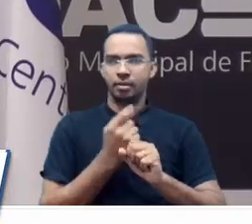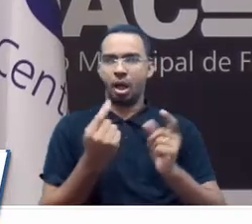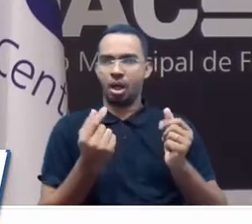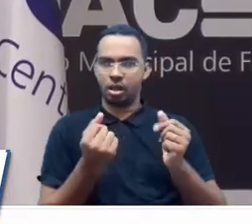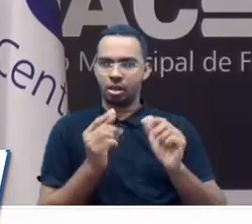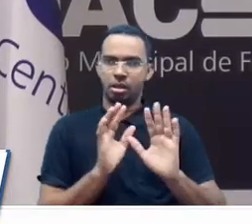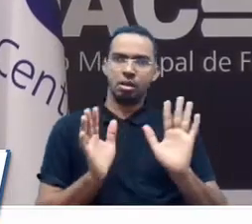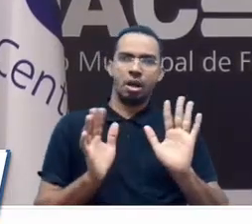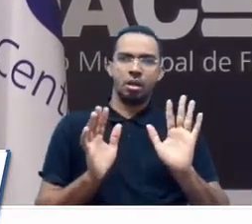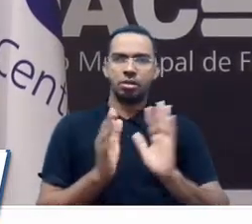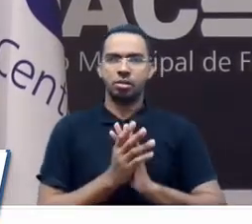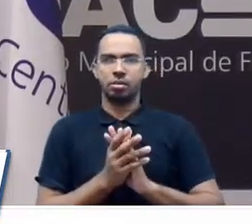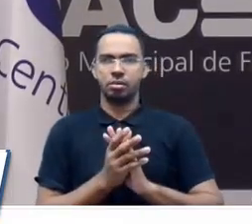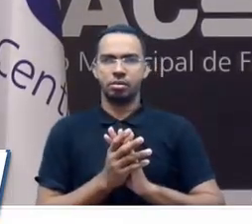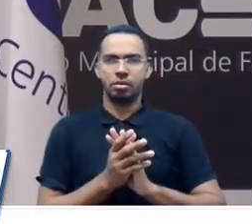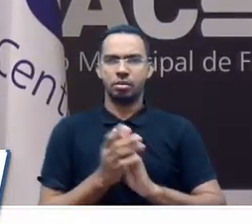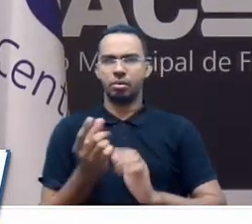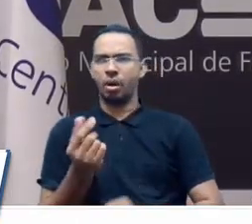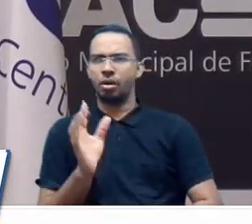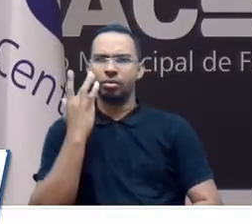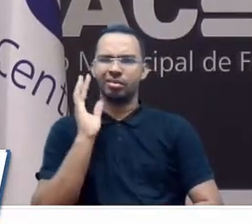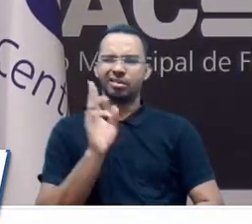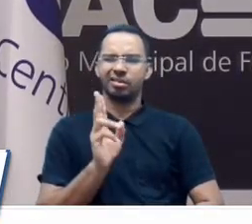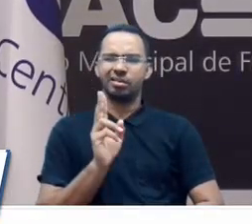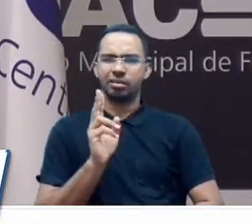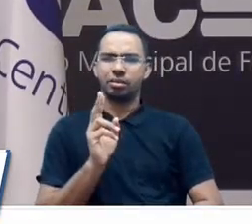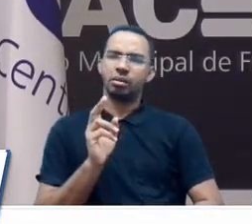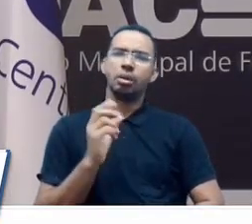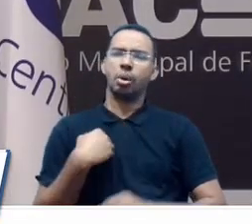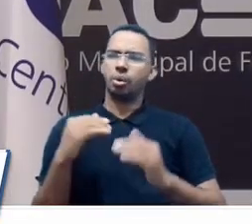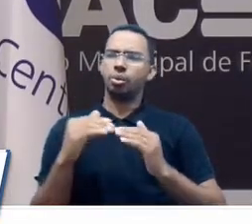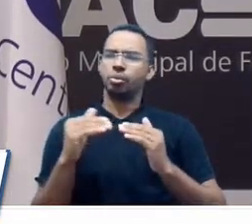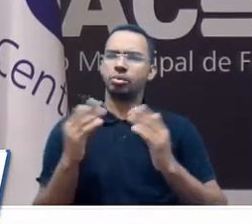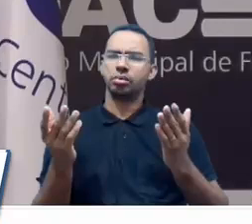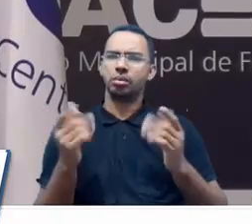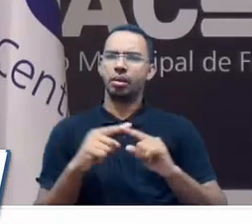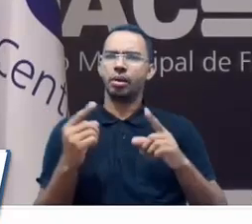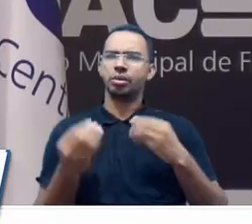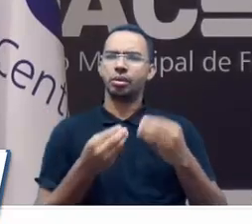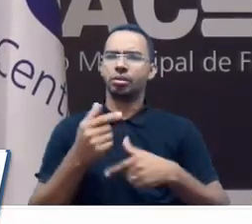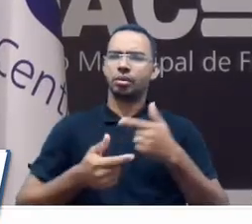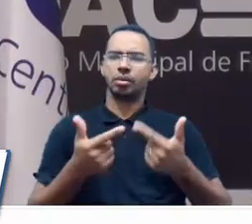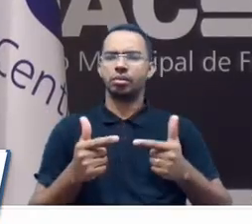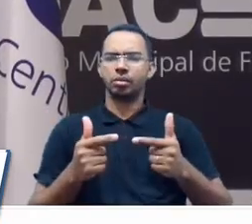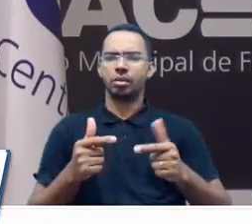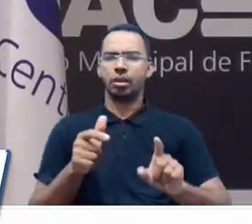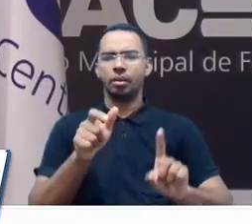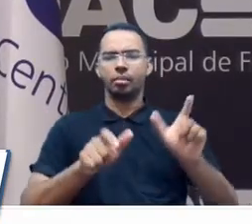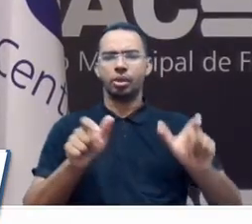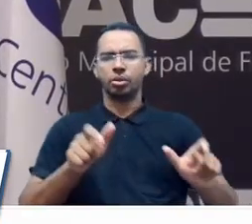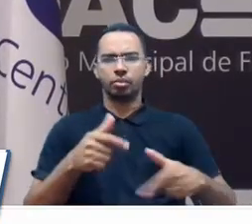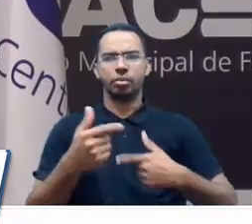é receita. Não me lembro o que o Bruno falou. Eu concordo. Mas como que trabalha sem material humano?